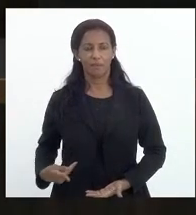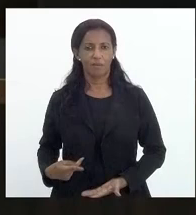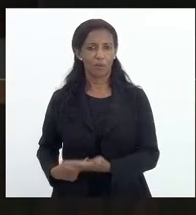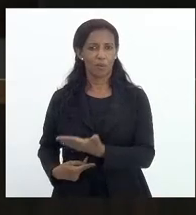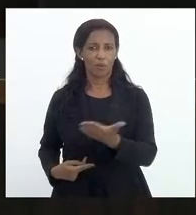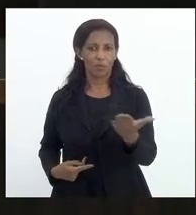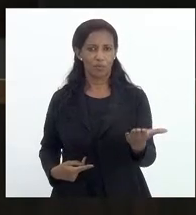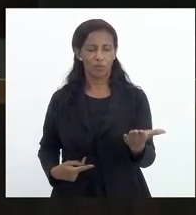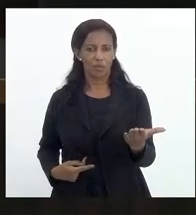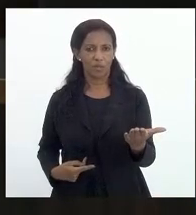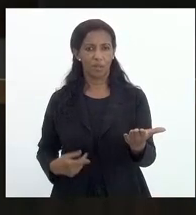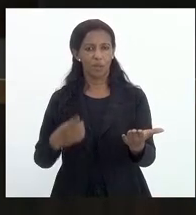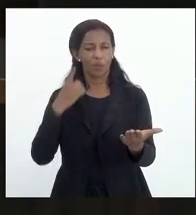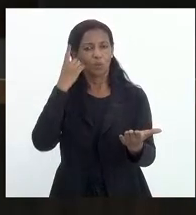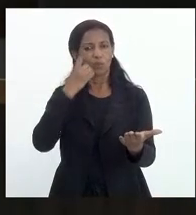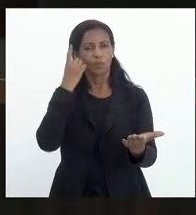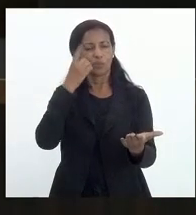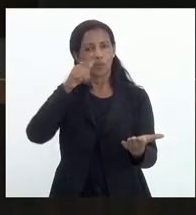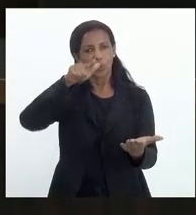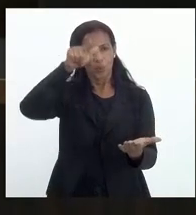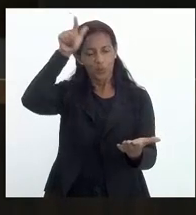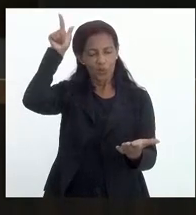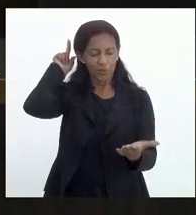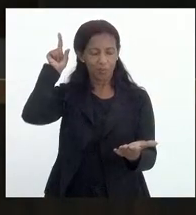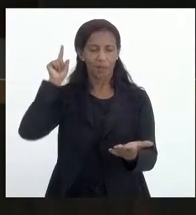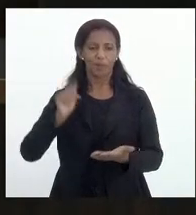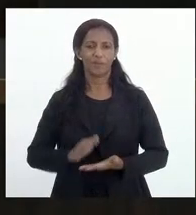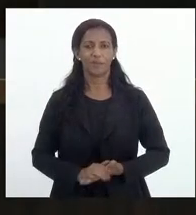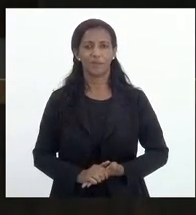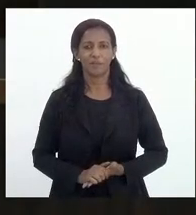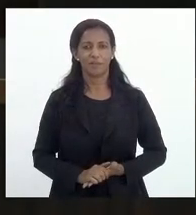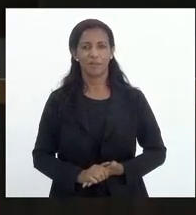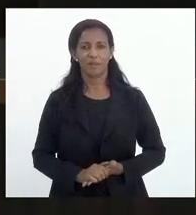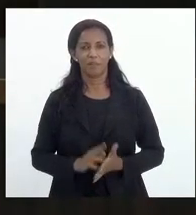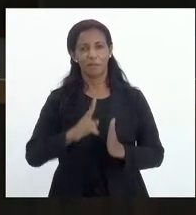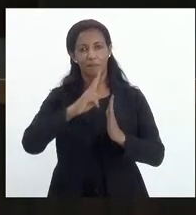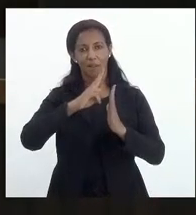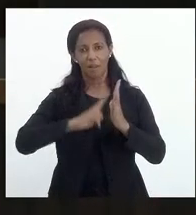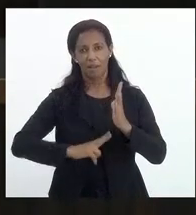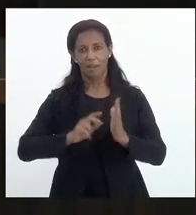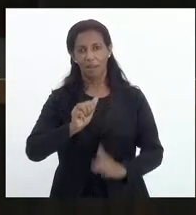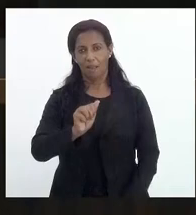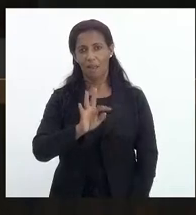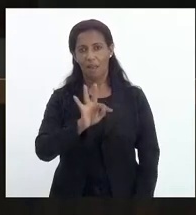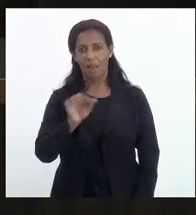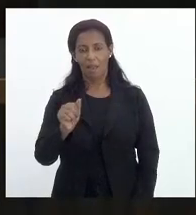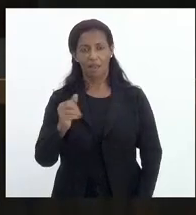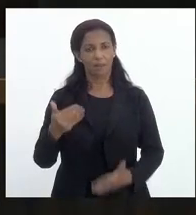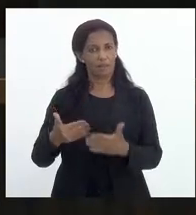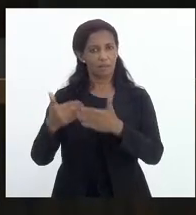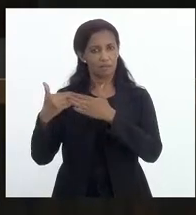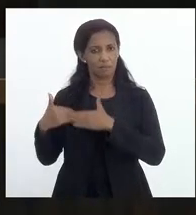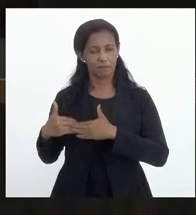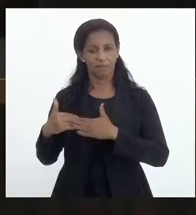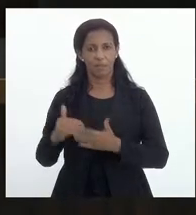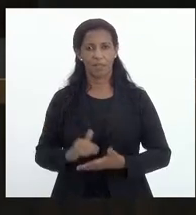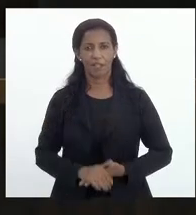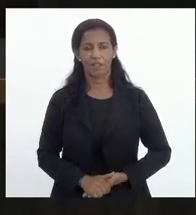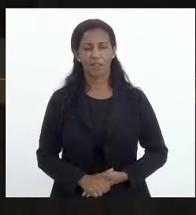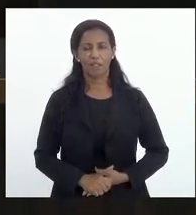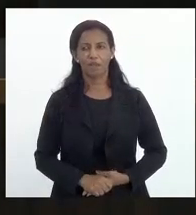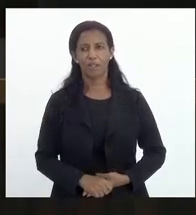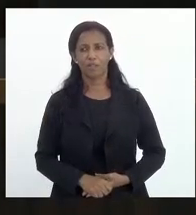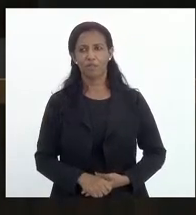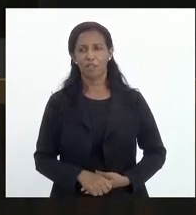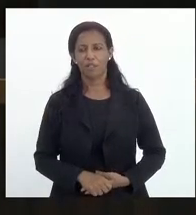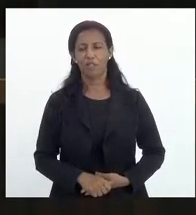presidência convida o senhor deputado Luiz Paulo para fazer a leitura da ata da sessão anterior.